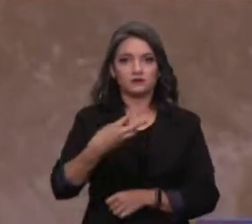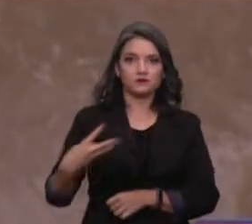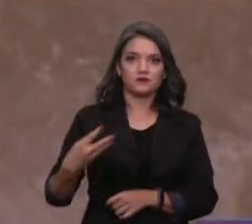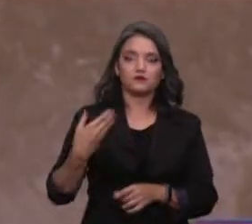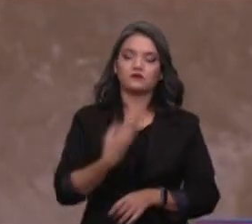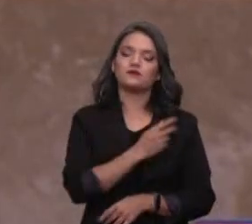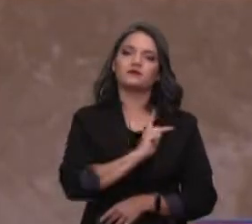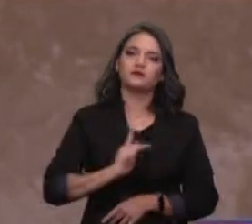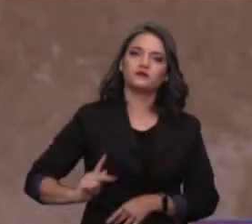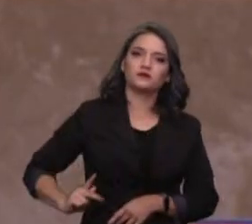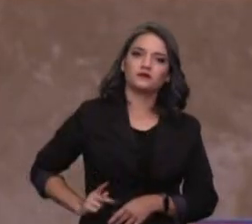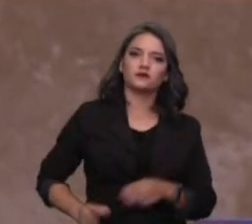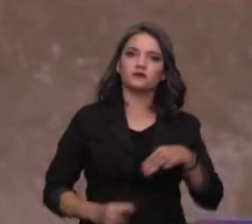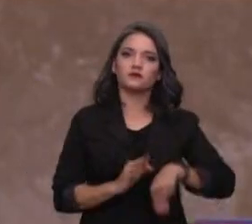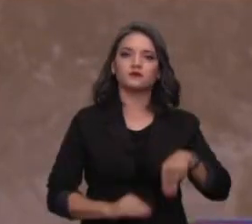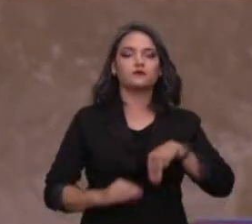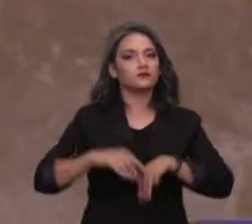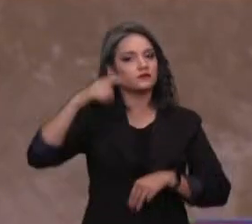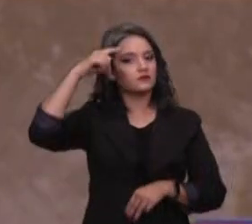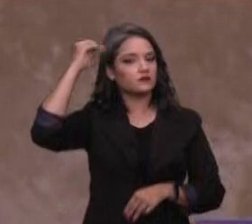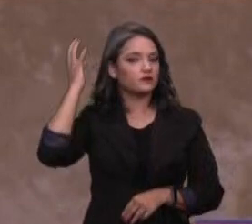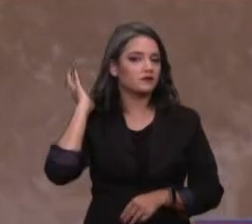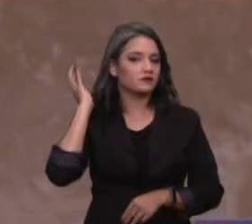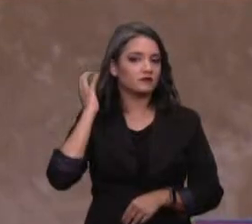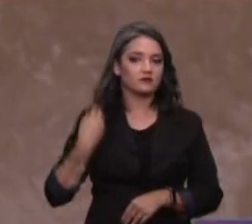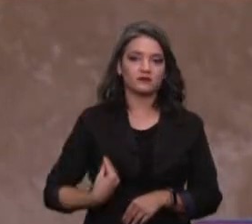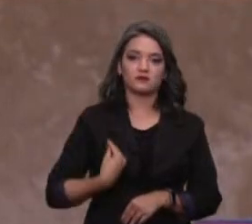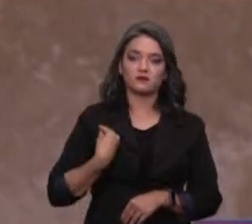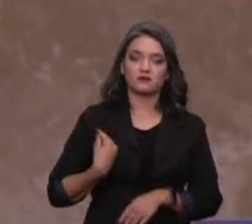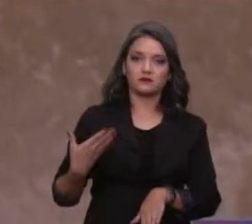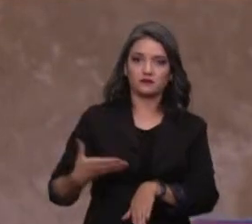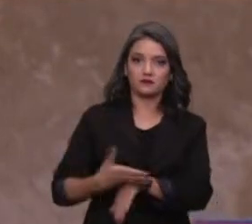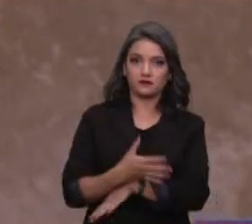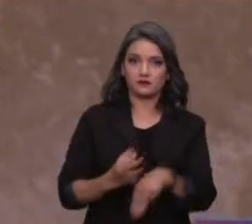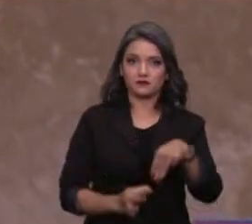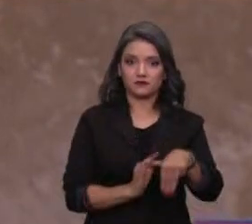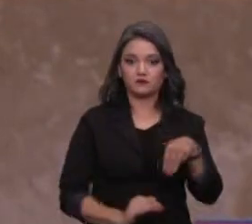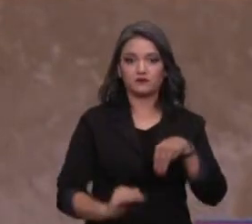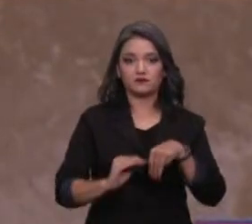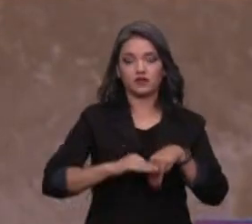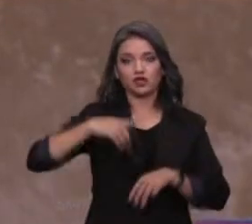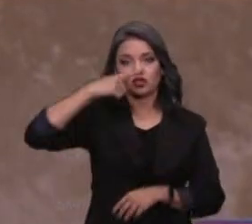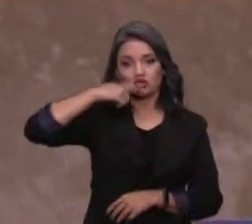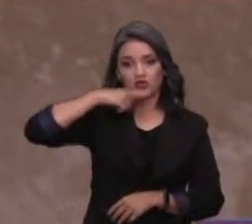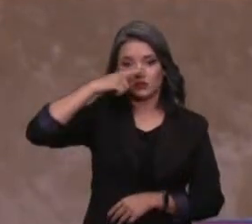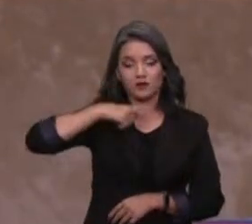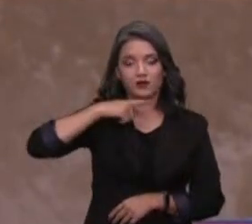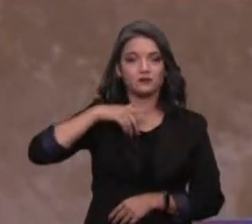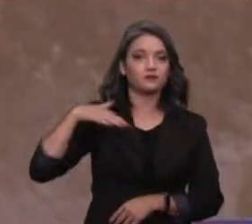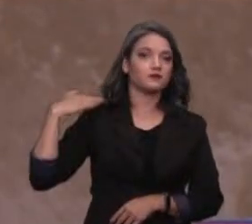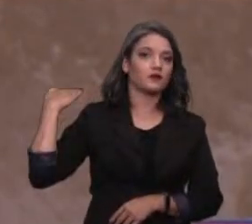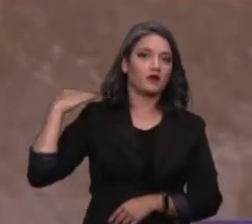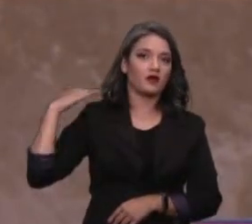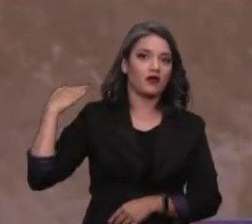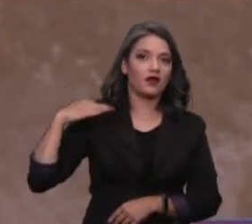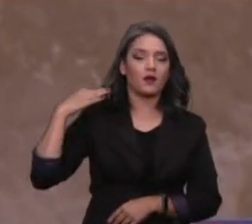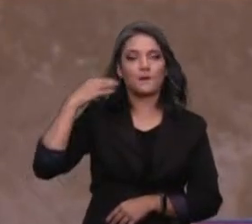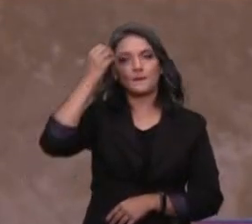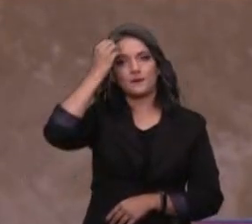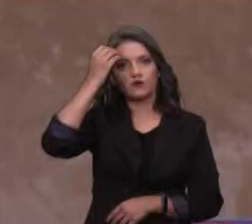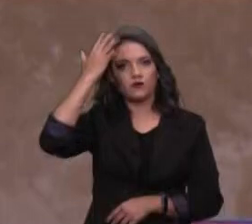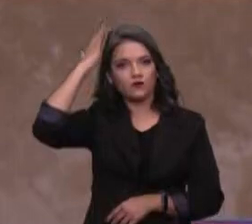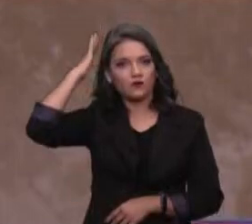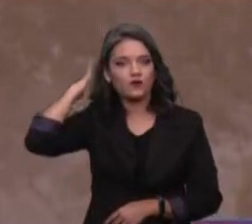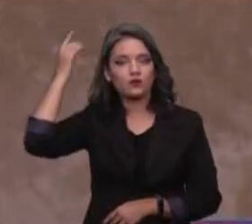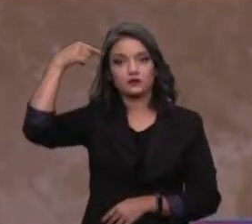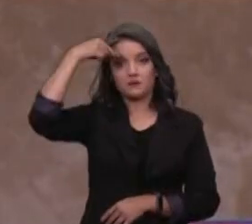pé, Carmen Lília Oliveira de Souza, assessora-chefe do plenário. Presentes à sessão, os senhores ministros Gilmar Mendes, Carmen Lúcia, Luiz Fux,